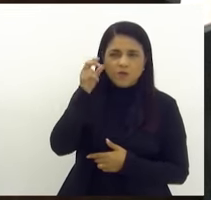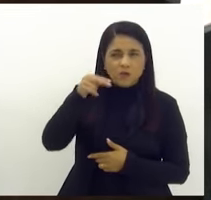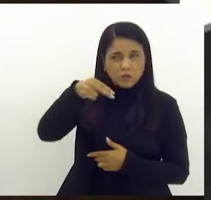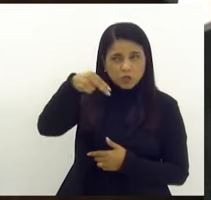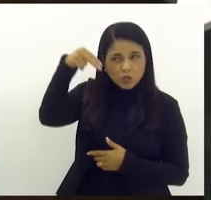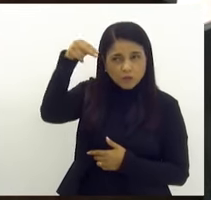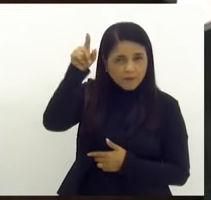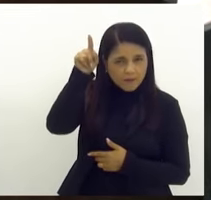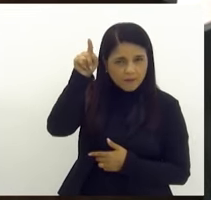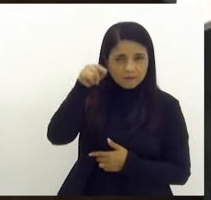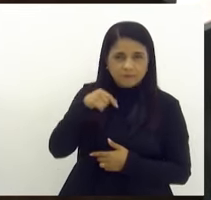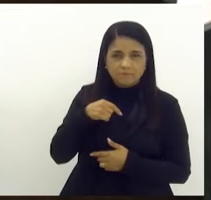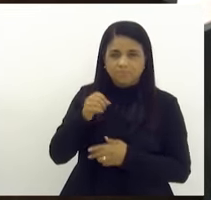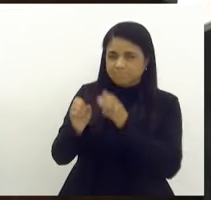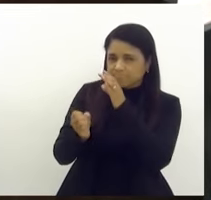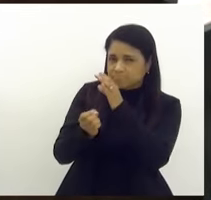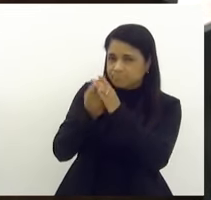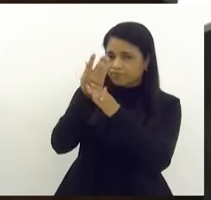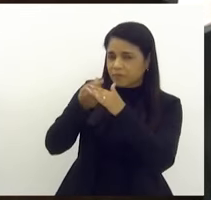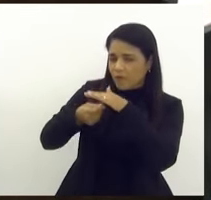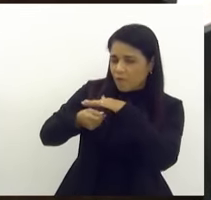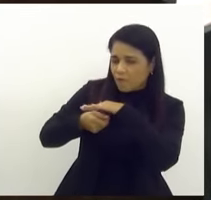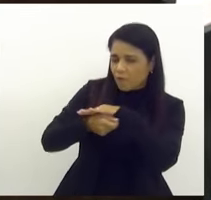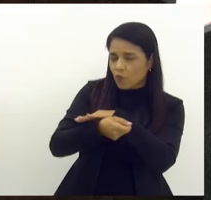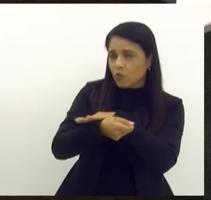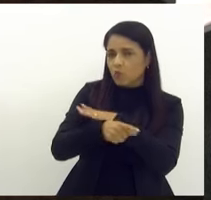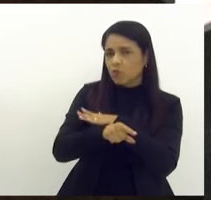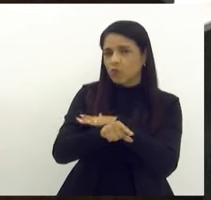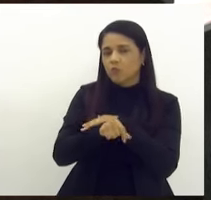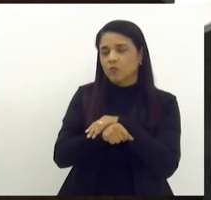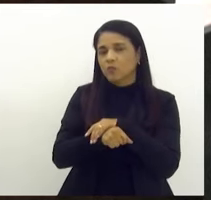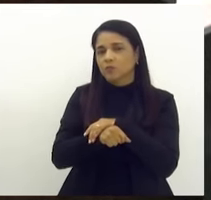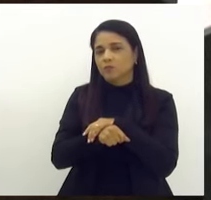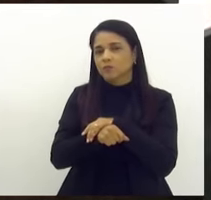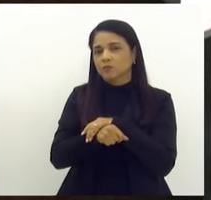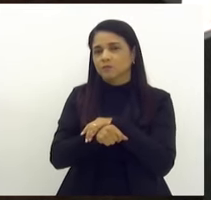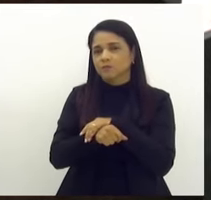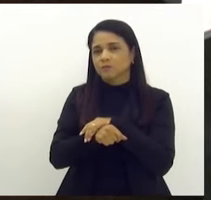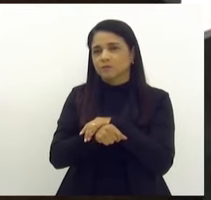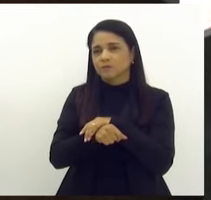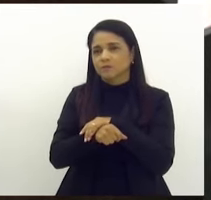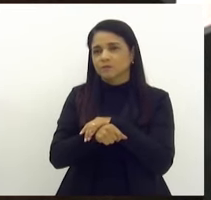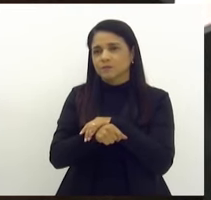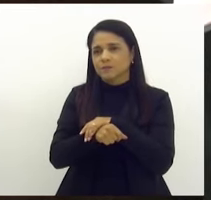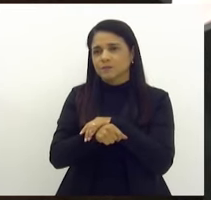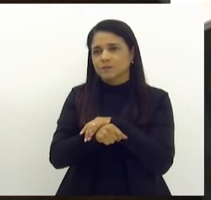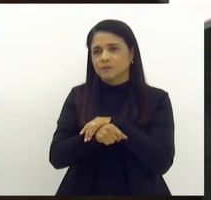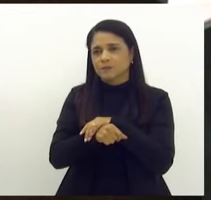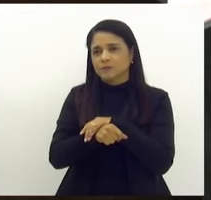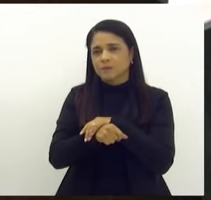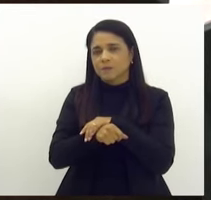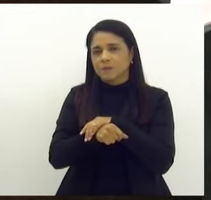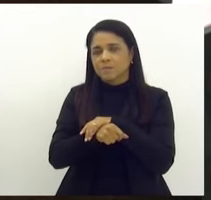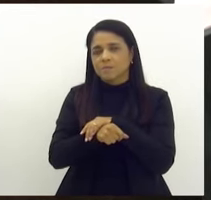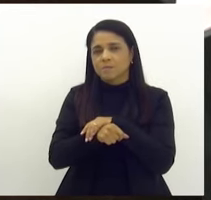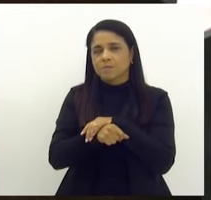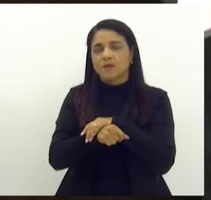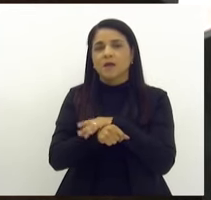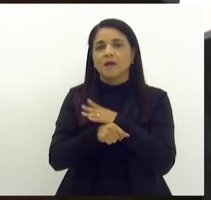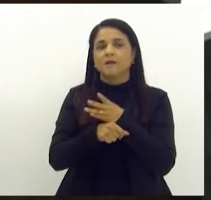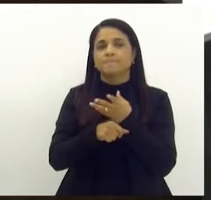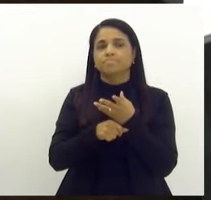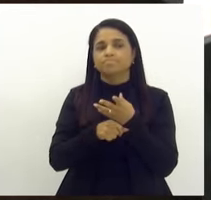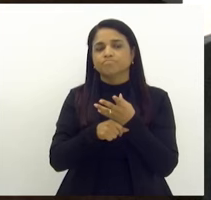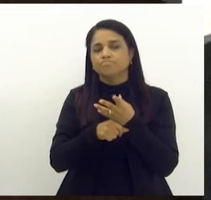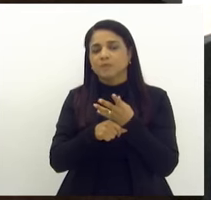nordeste tão criando um fundo para morder um pedaço dos benefícios fiscais queria